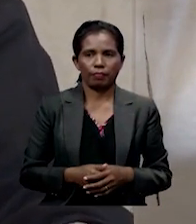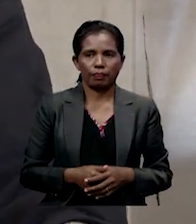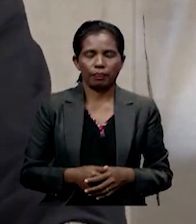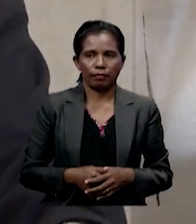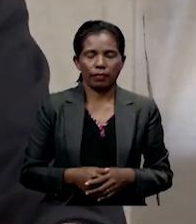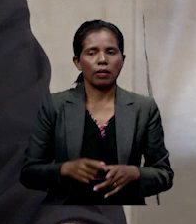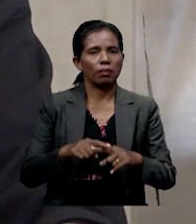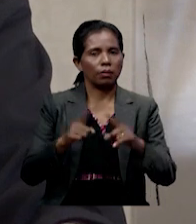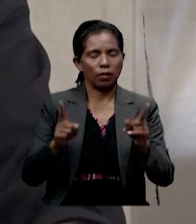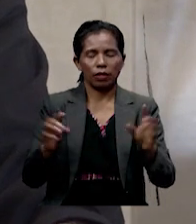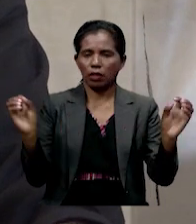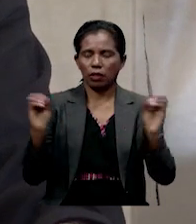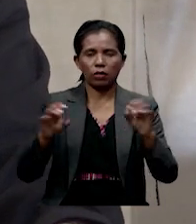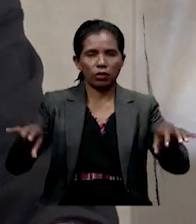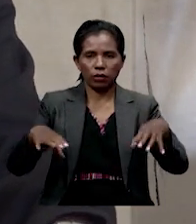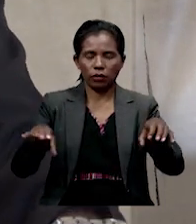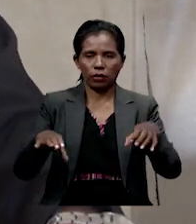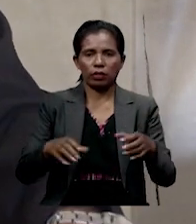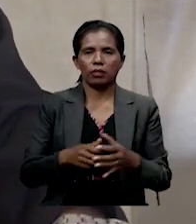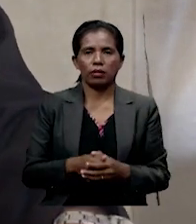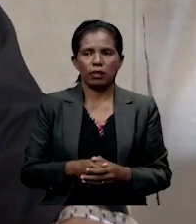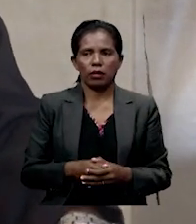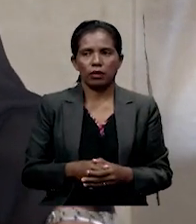Mas nem lá o serviço ainda que